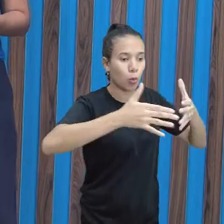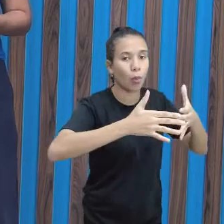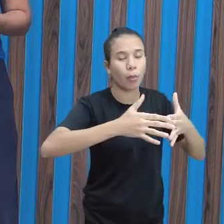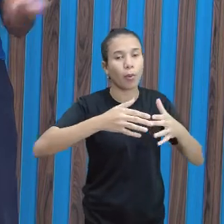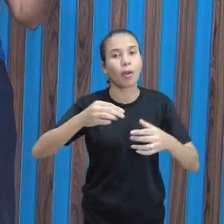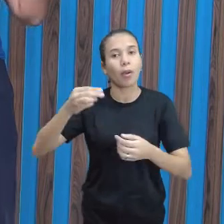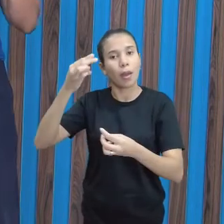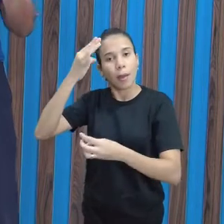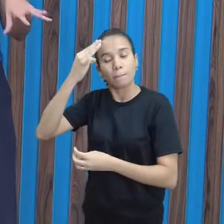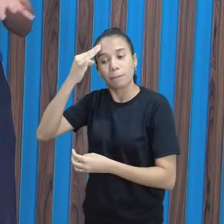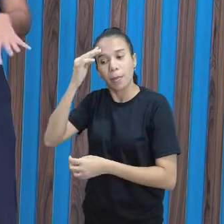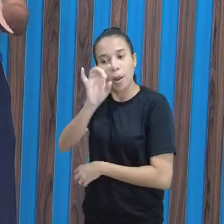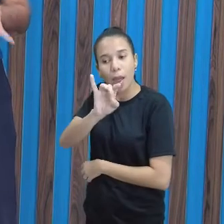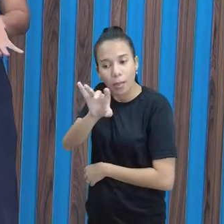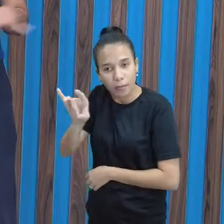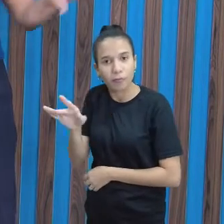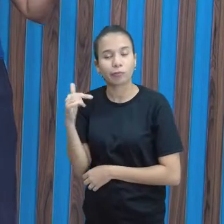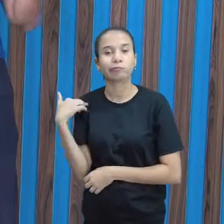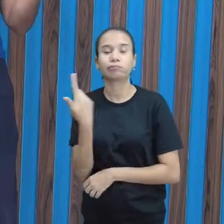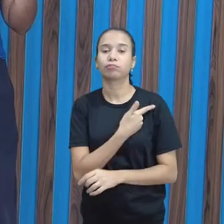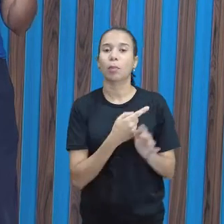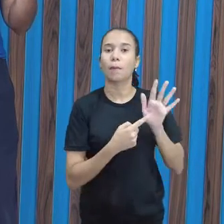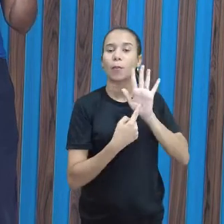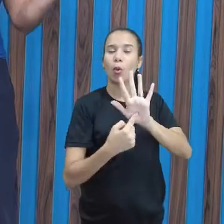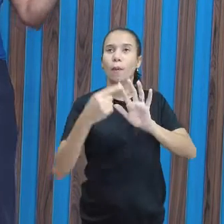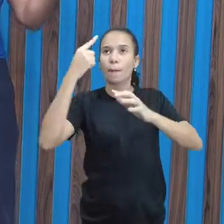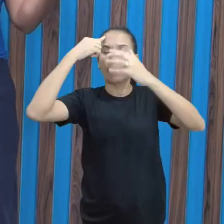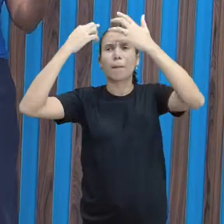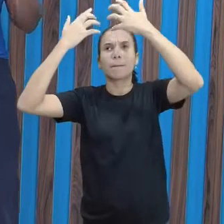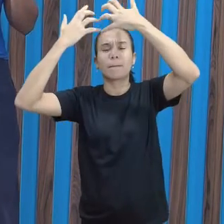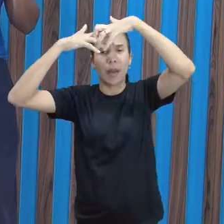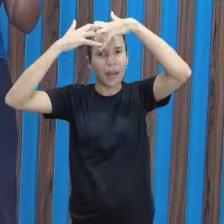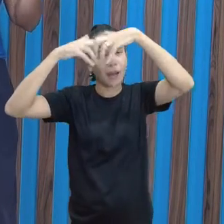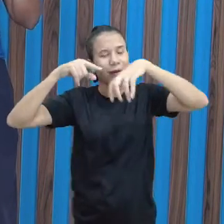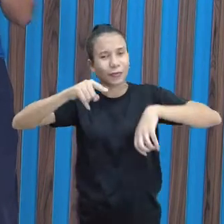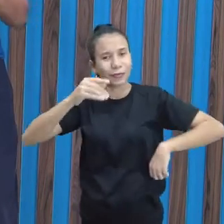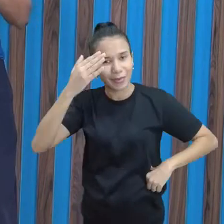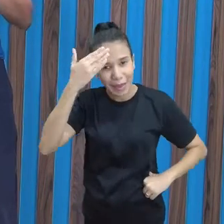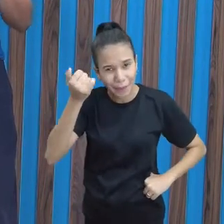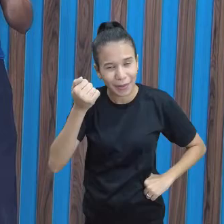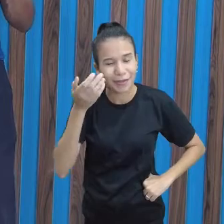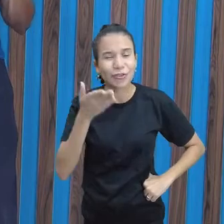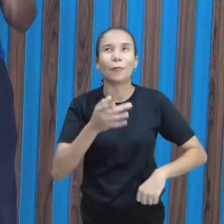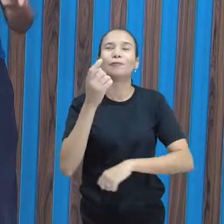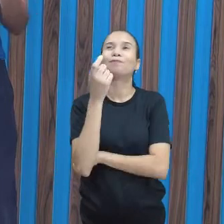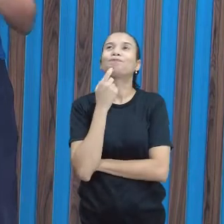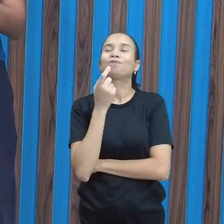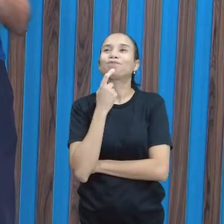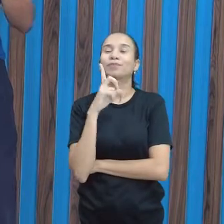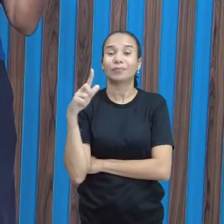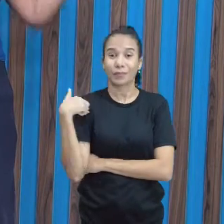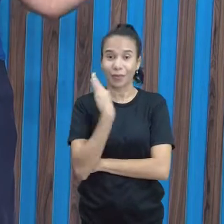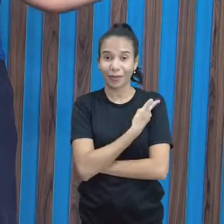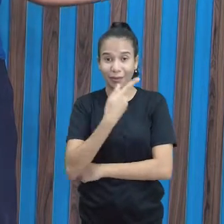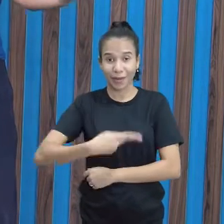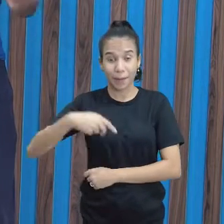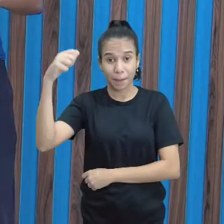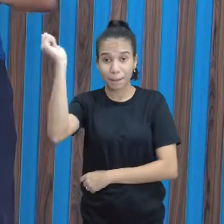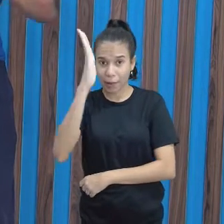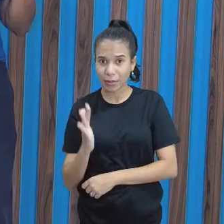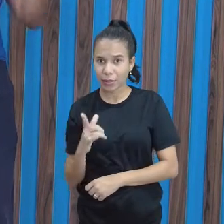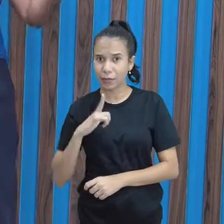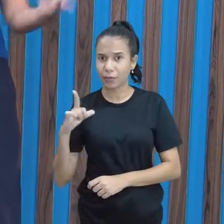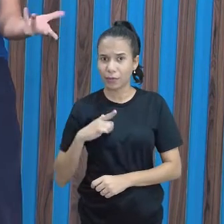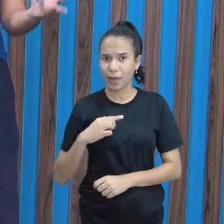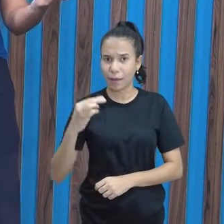individual também, que eu vou trazer para cá pra gente pensar. Vocês sabiam, tipo, vocês já pararam para pensar que nós brasileiros temos em comum